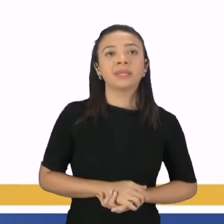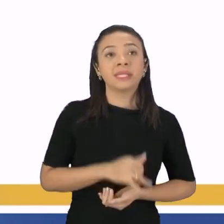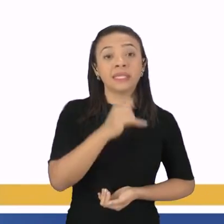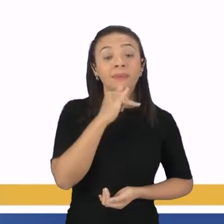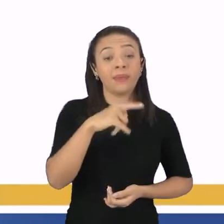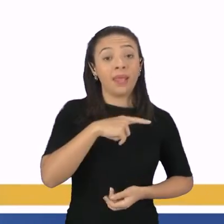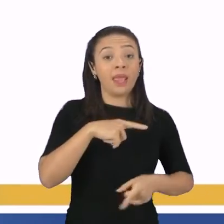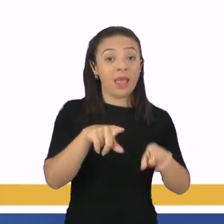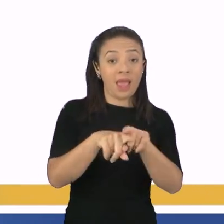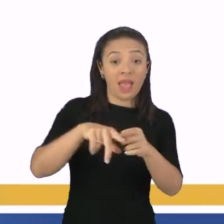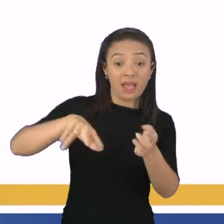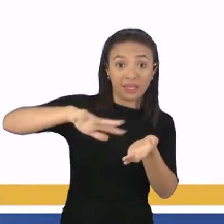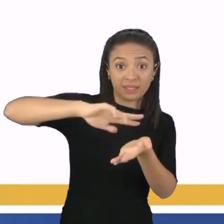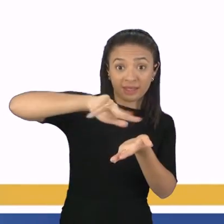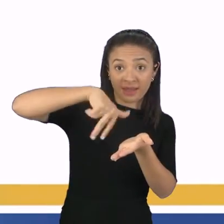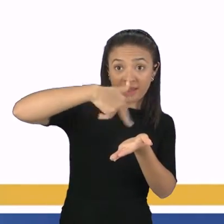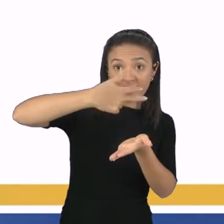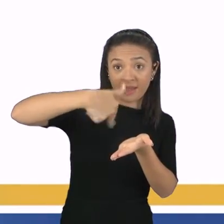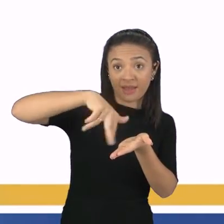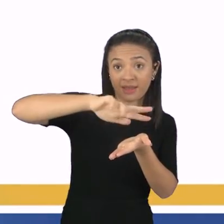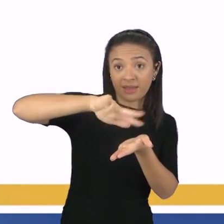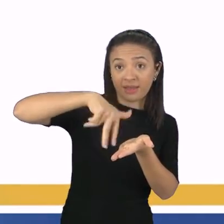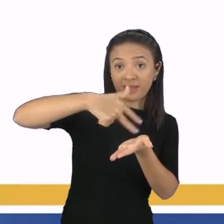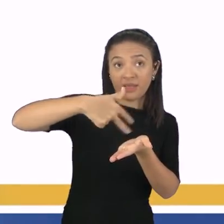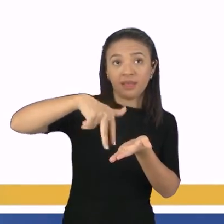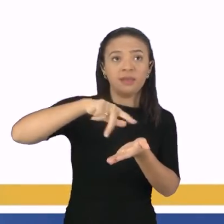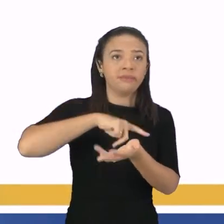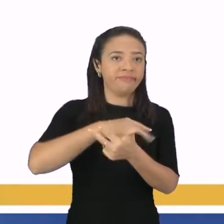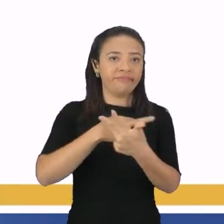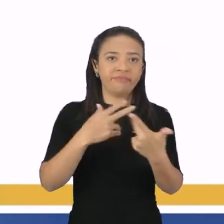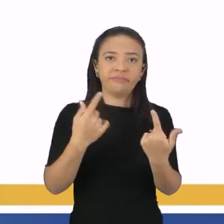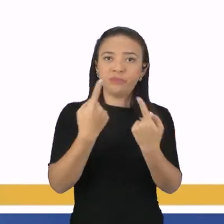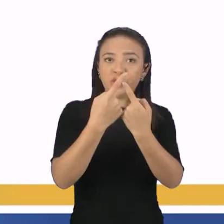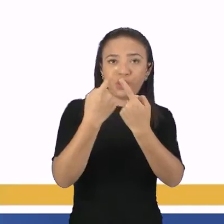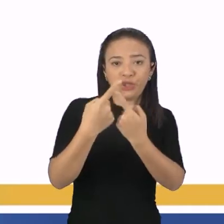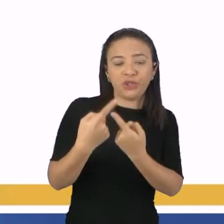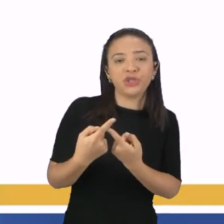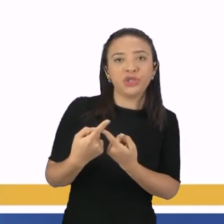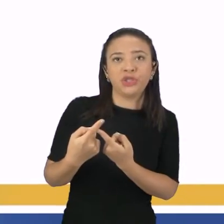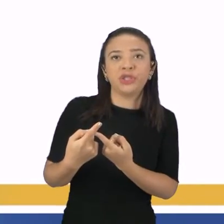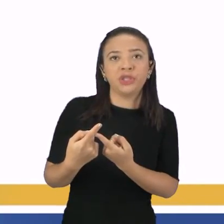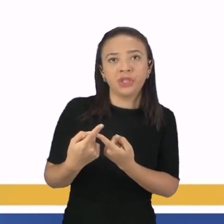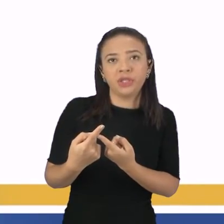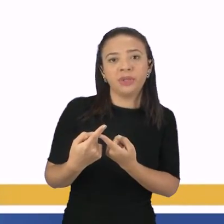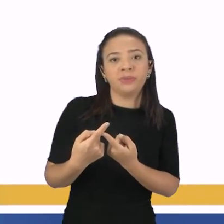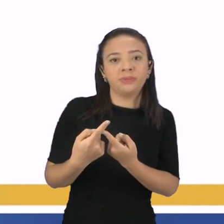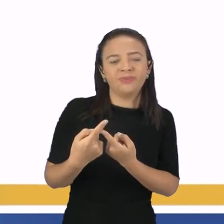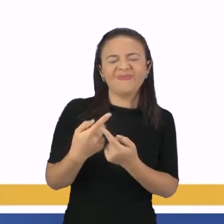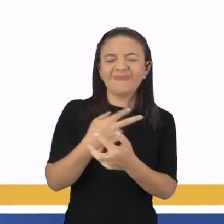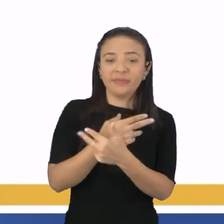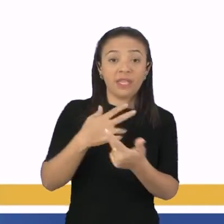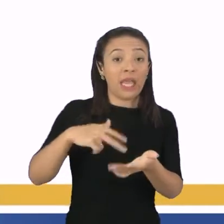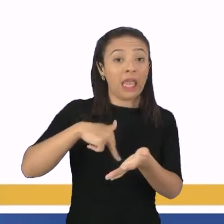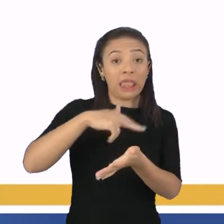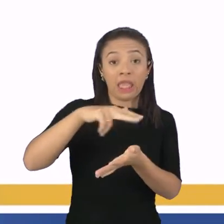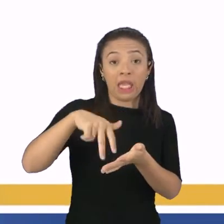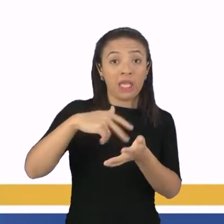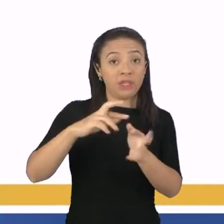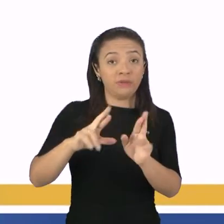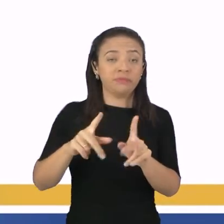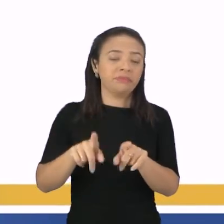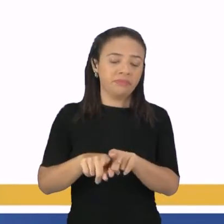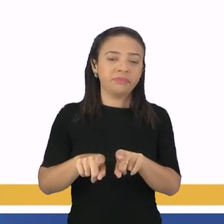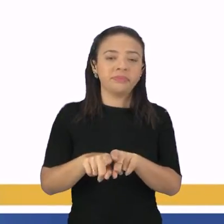as danças, que tem o hip hop, frevo, balé, quadrilhas, danças indígenas e